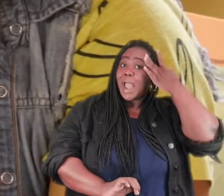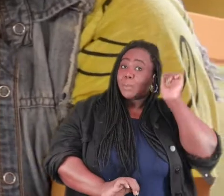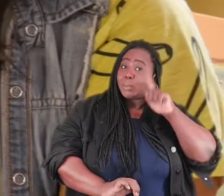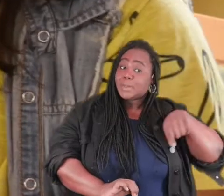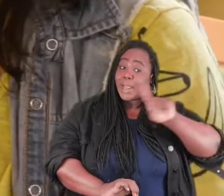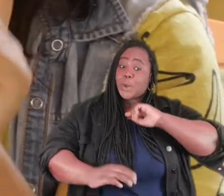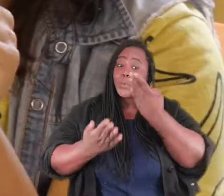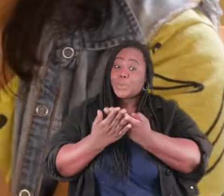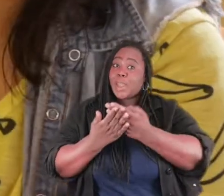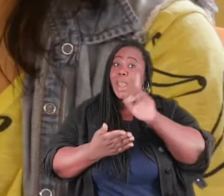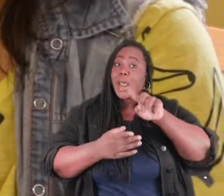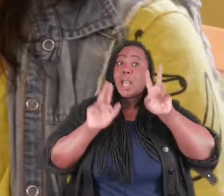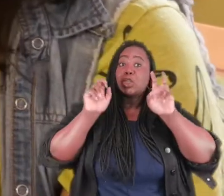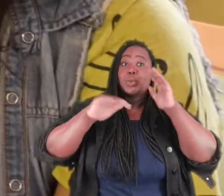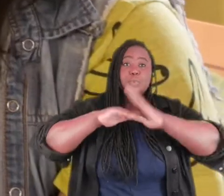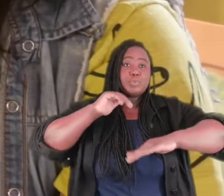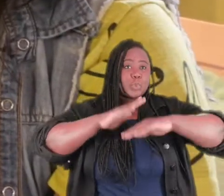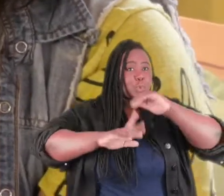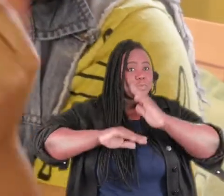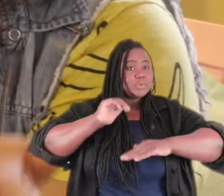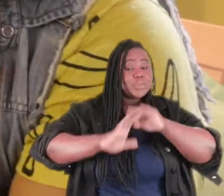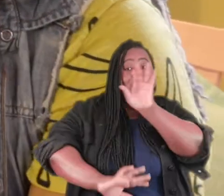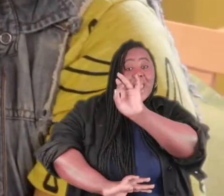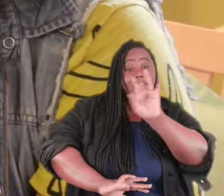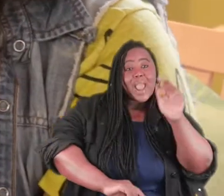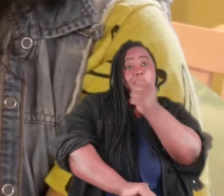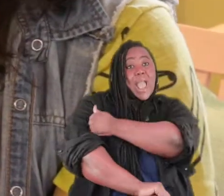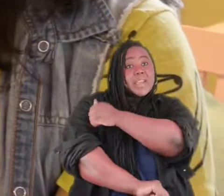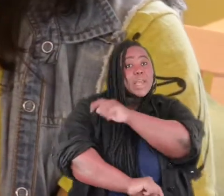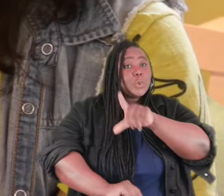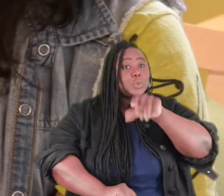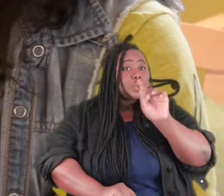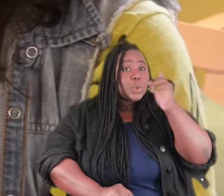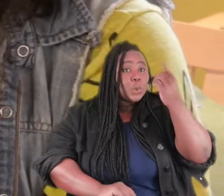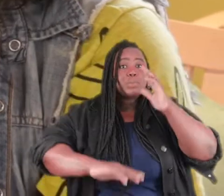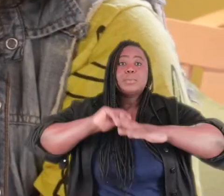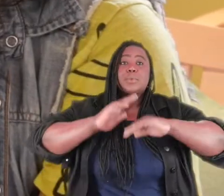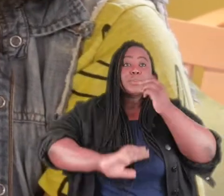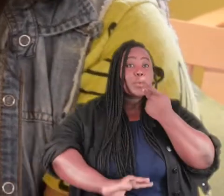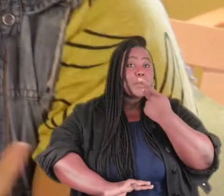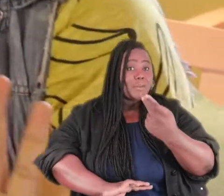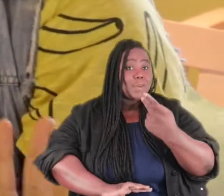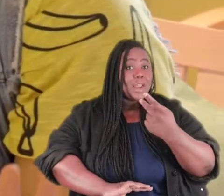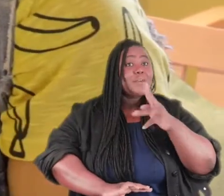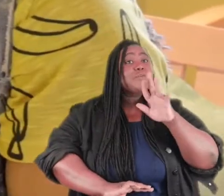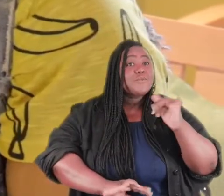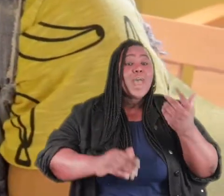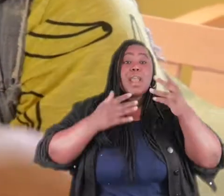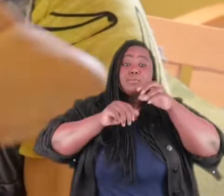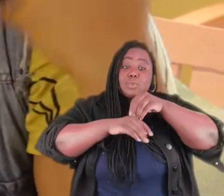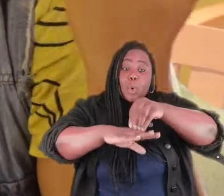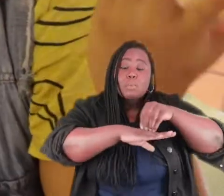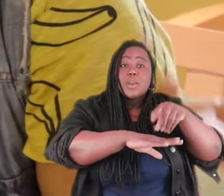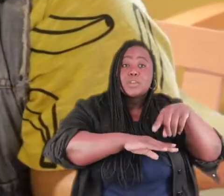Amanhã a nossa aula será sobre as profissões. Cada aluno escolhe uma para trazer as conclusões. Vai dividir com a